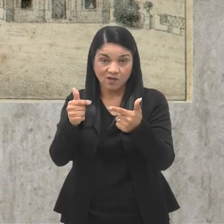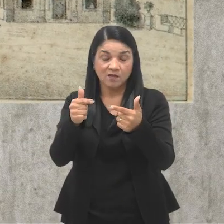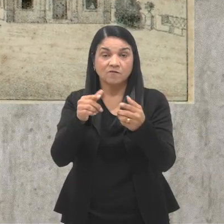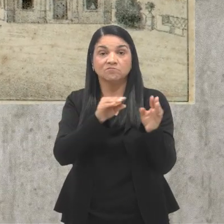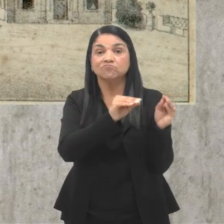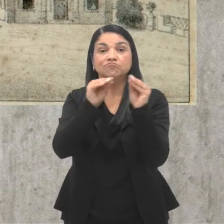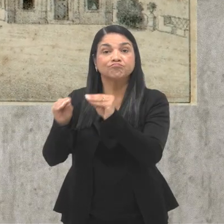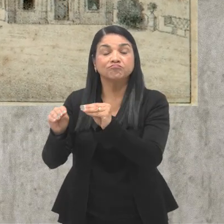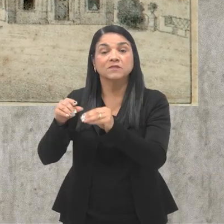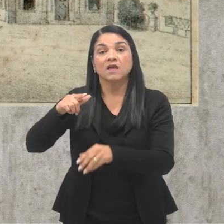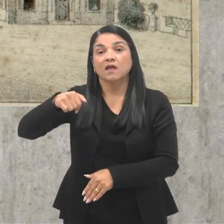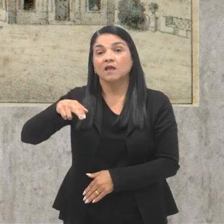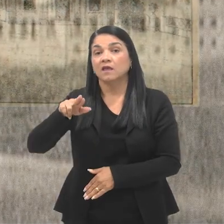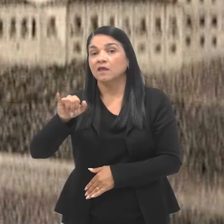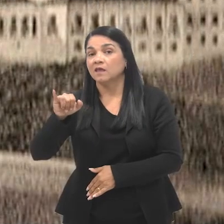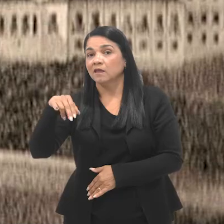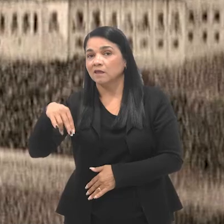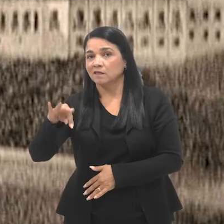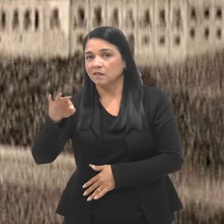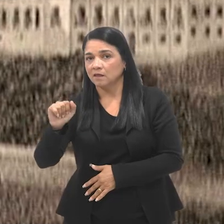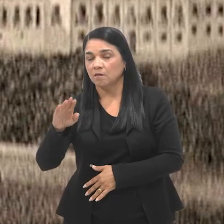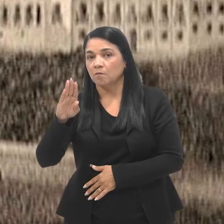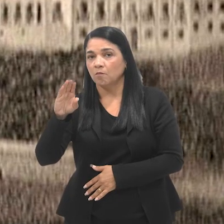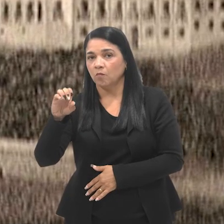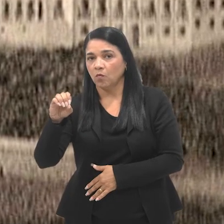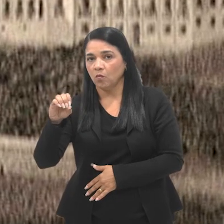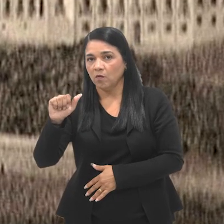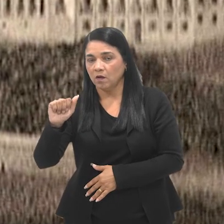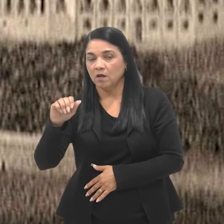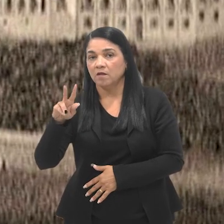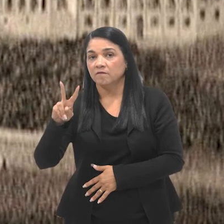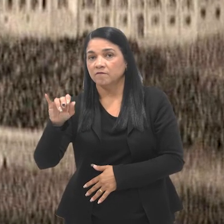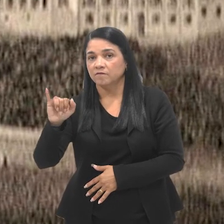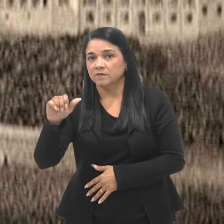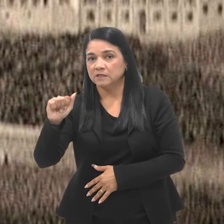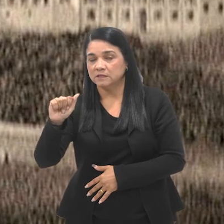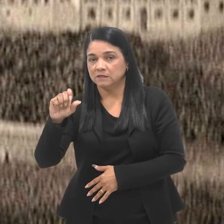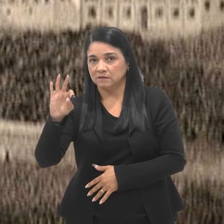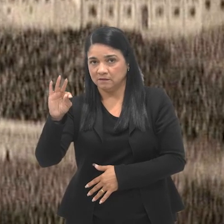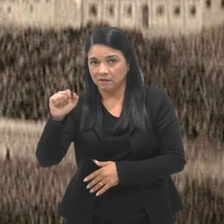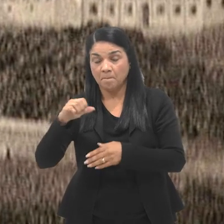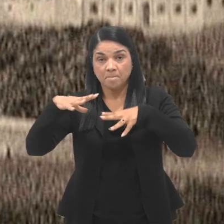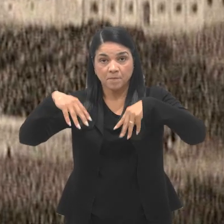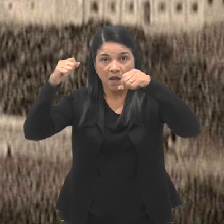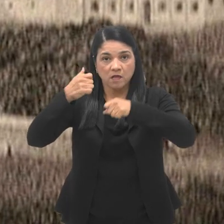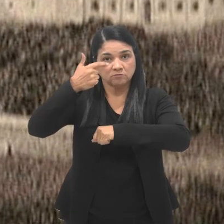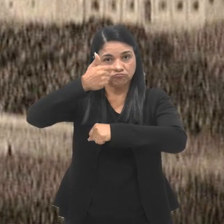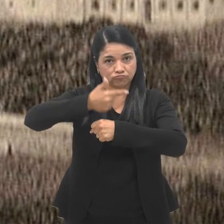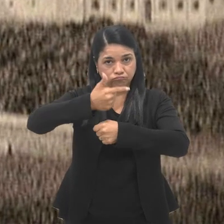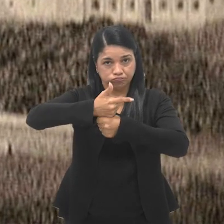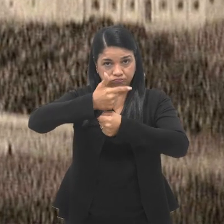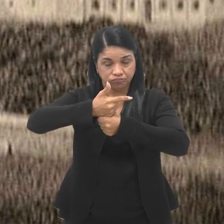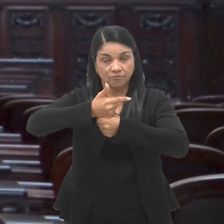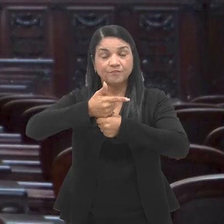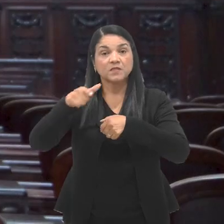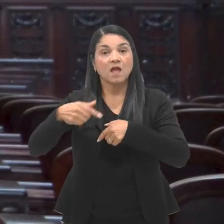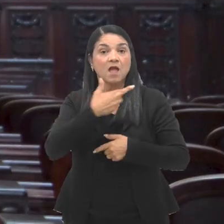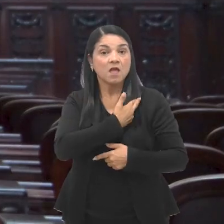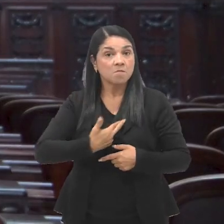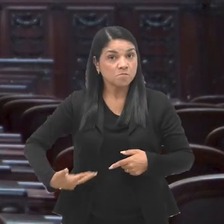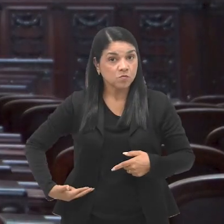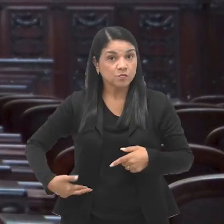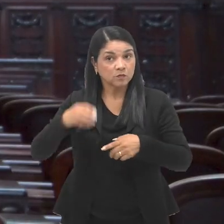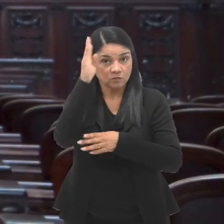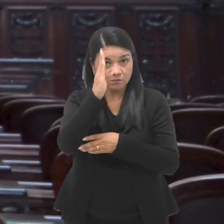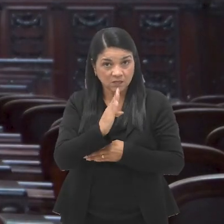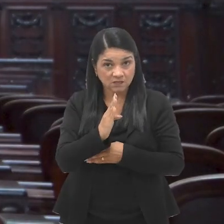tinha sido construído à época, tinha sido na antiga Quinta da Boa Vista, o Palácio Imperial de Dom Pedro II. Então já perceba que a própria construção